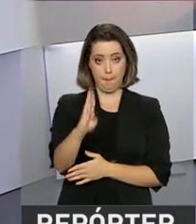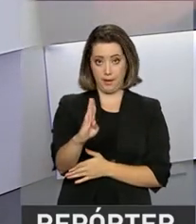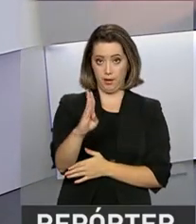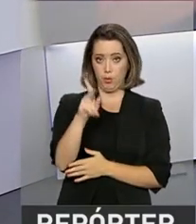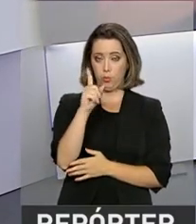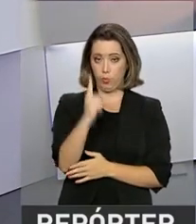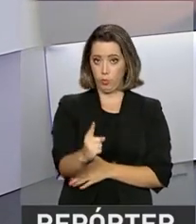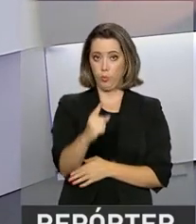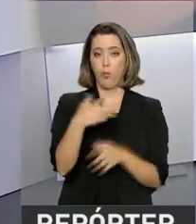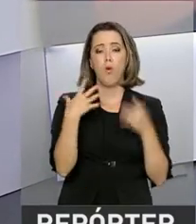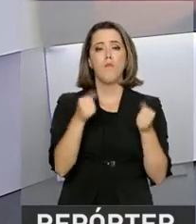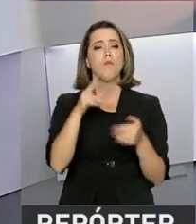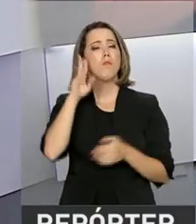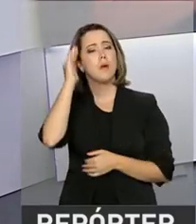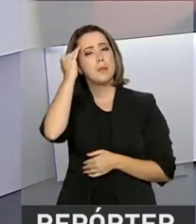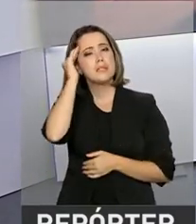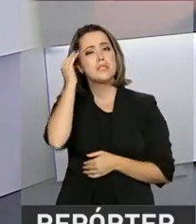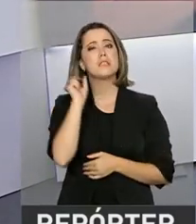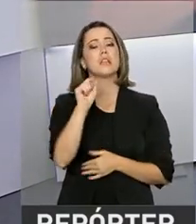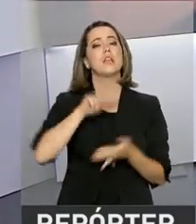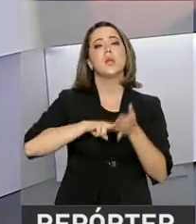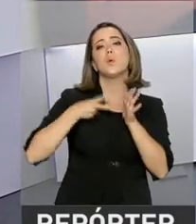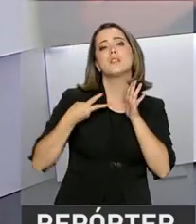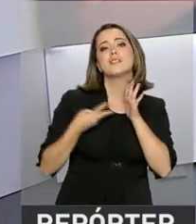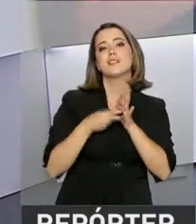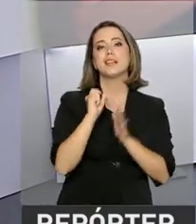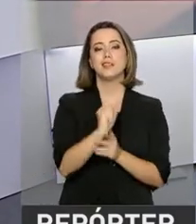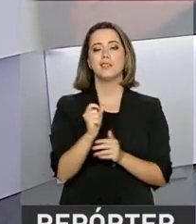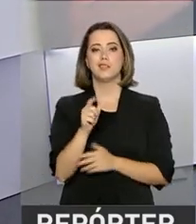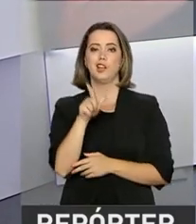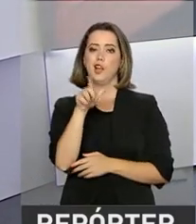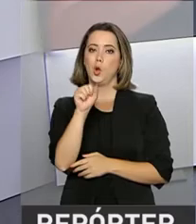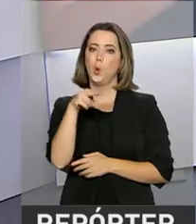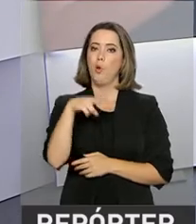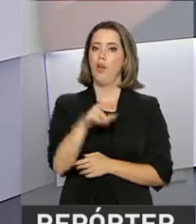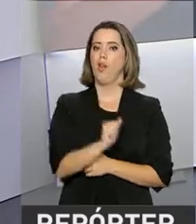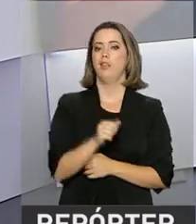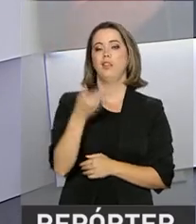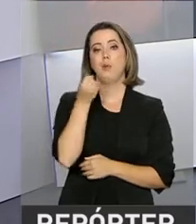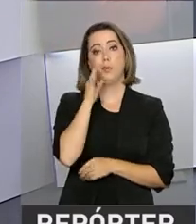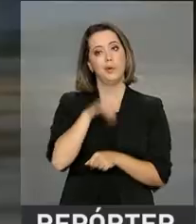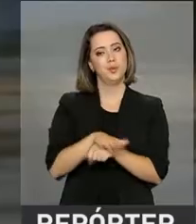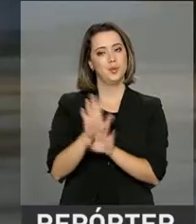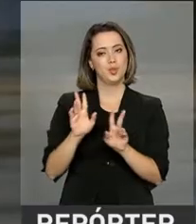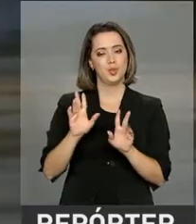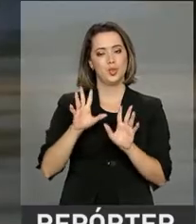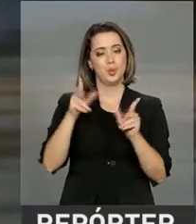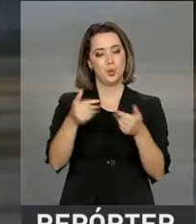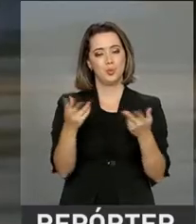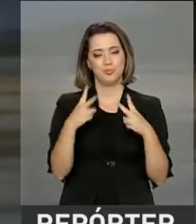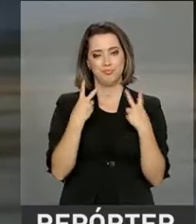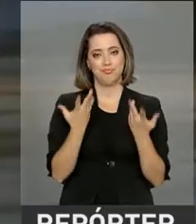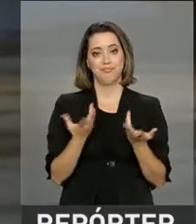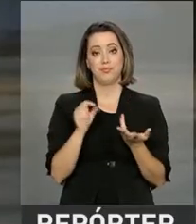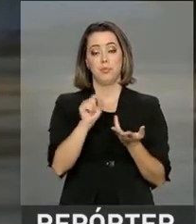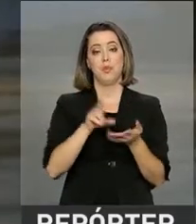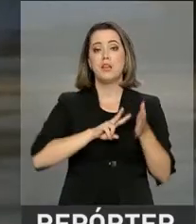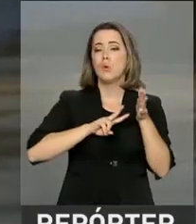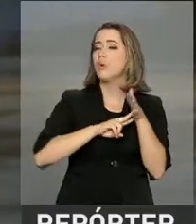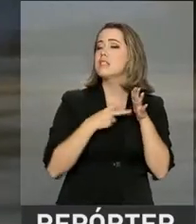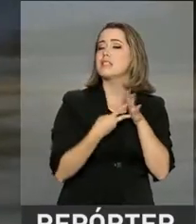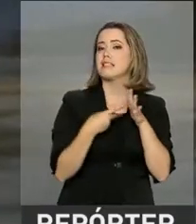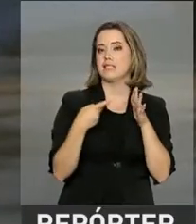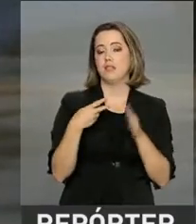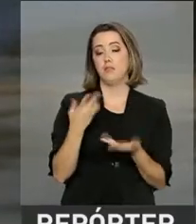luana karen que tem as informações para a gente lá luana boa noite o ala roberto boa noite boa noite a todos para 10 significa que a empresa